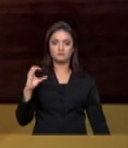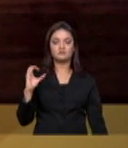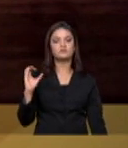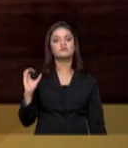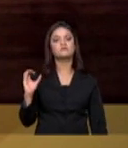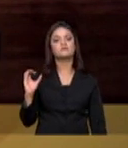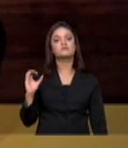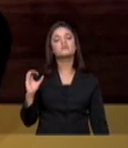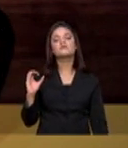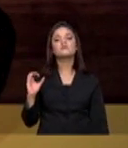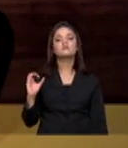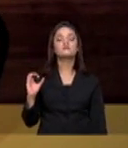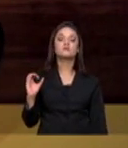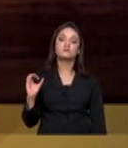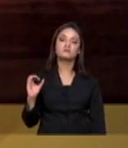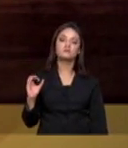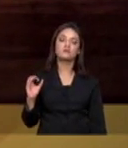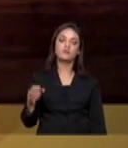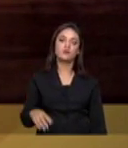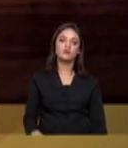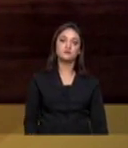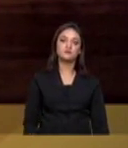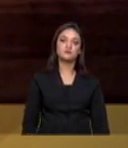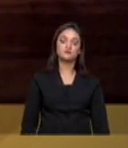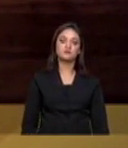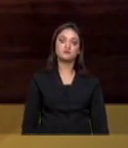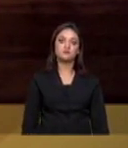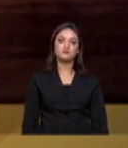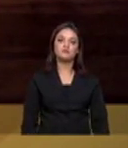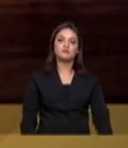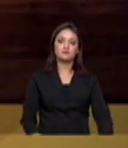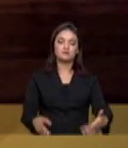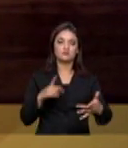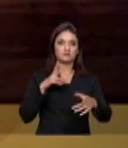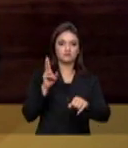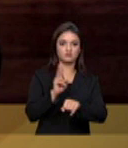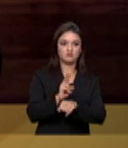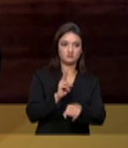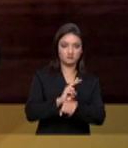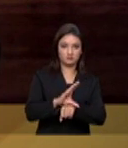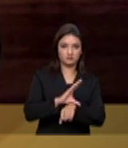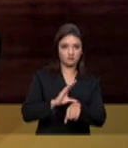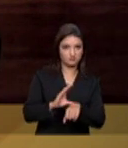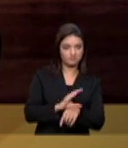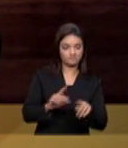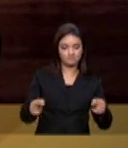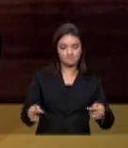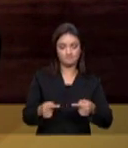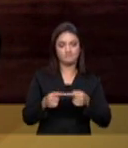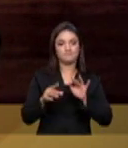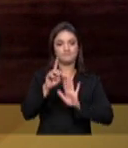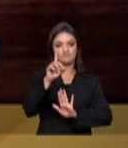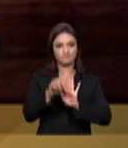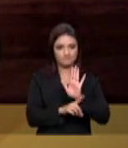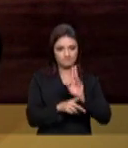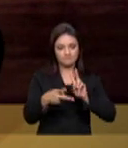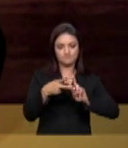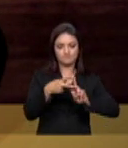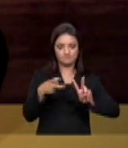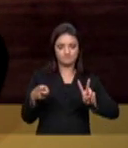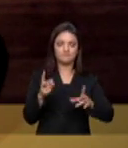matéria a fim de compatibilizar a proteção condicional aos direitos e originarios